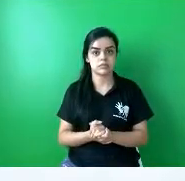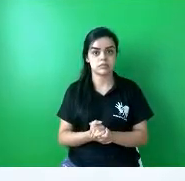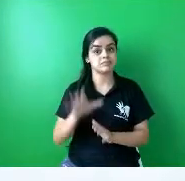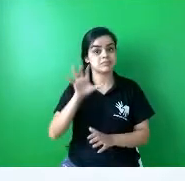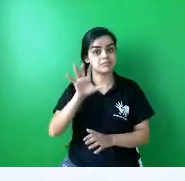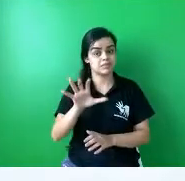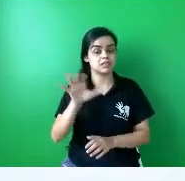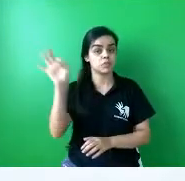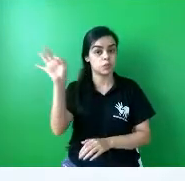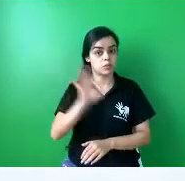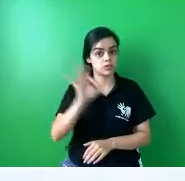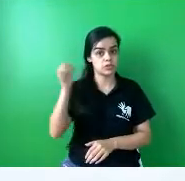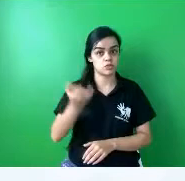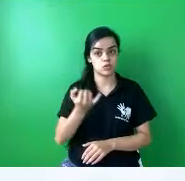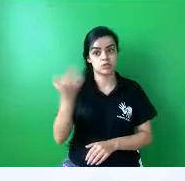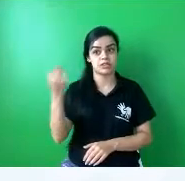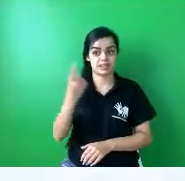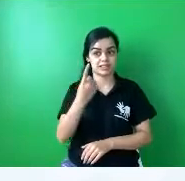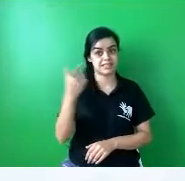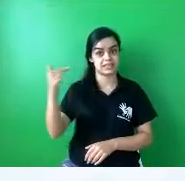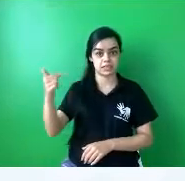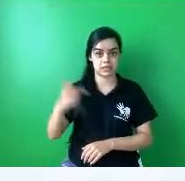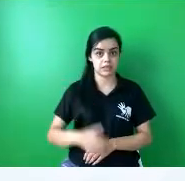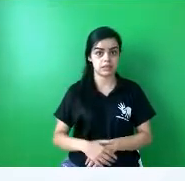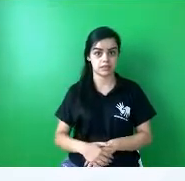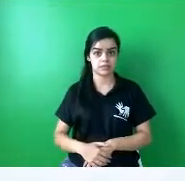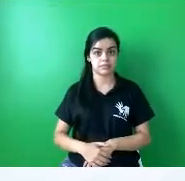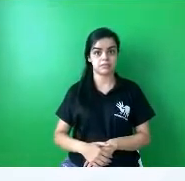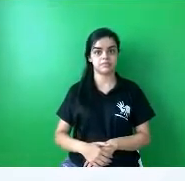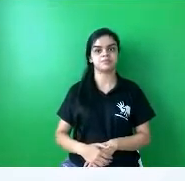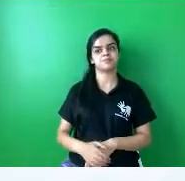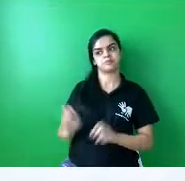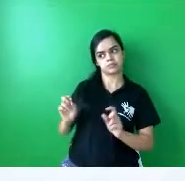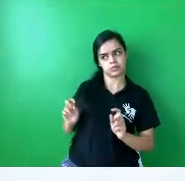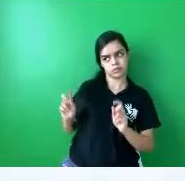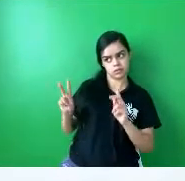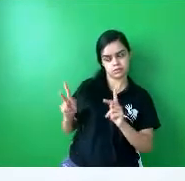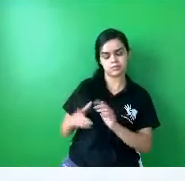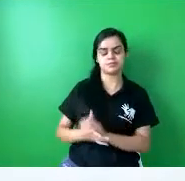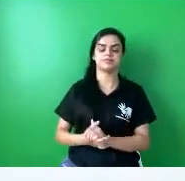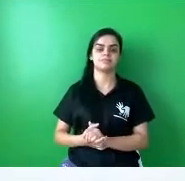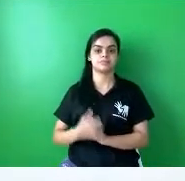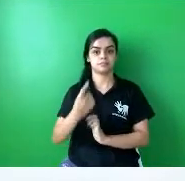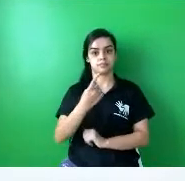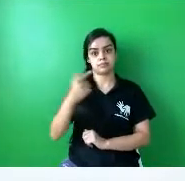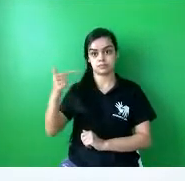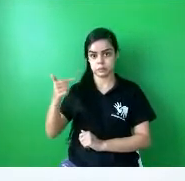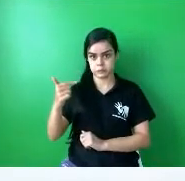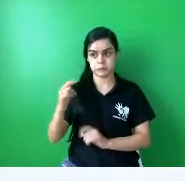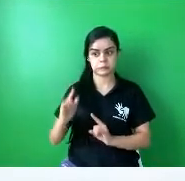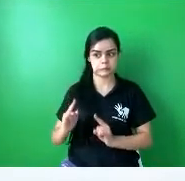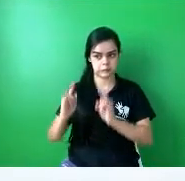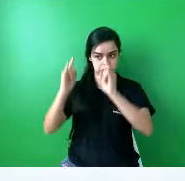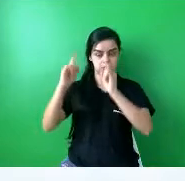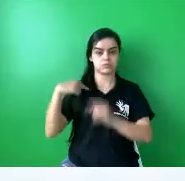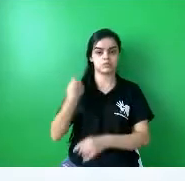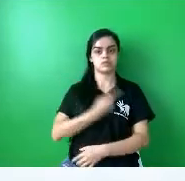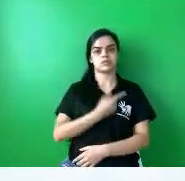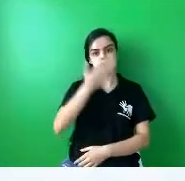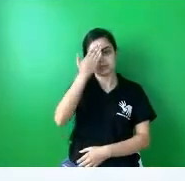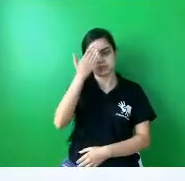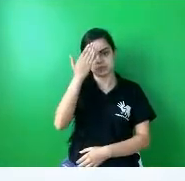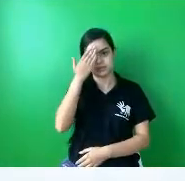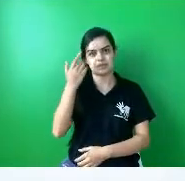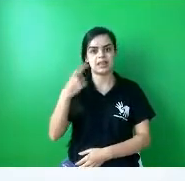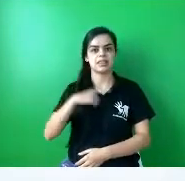o percentual, e a quantidade de apartamentos são 17. Tá, e daí vamos assim, são 17 apartamentos, E nós sabemos que tem